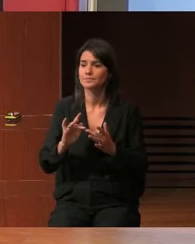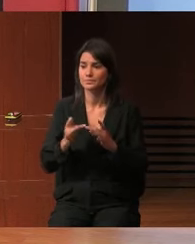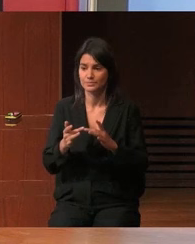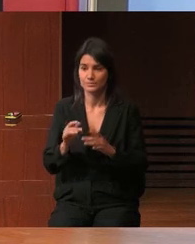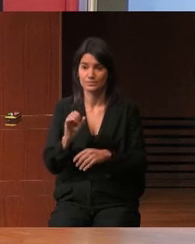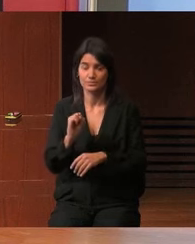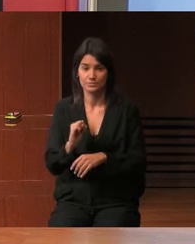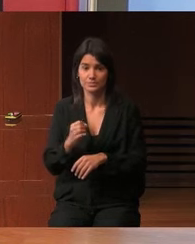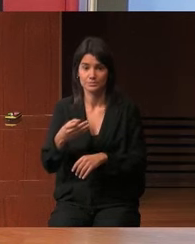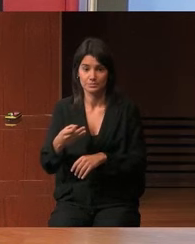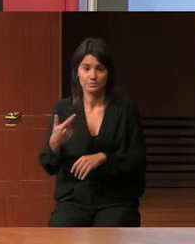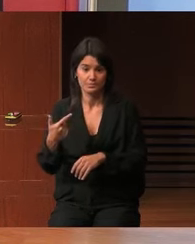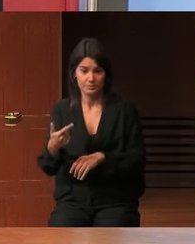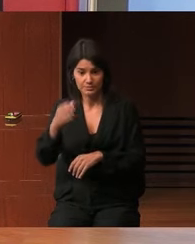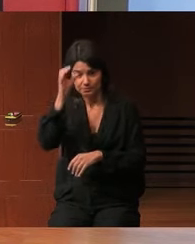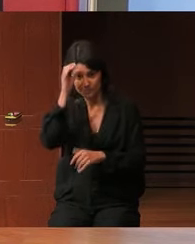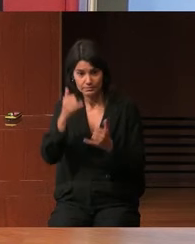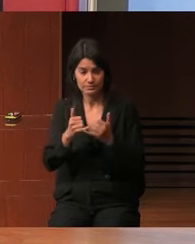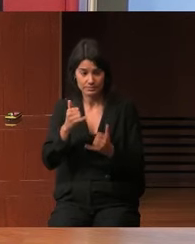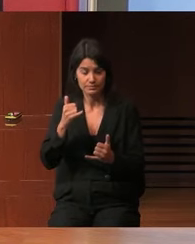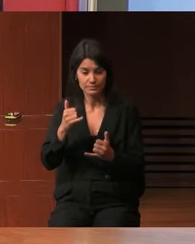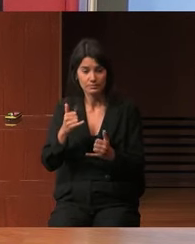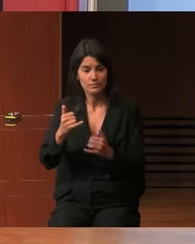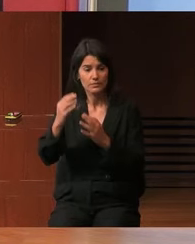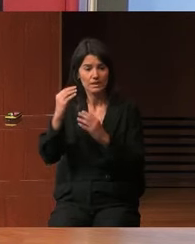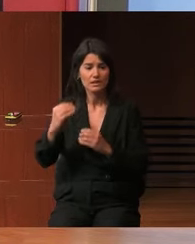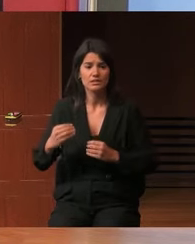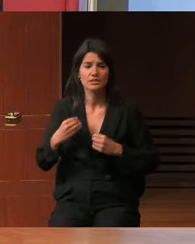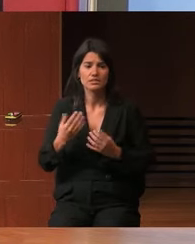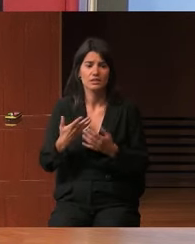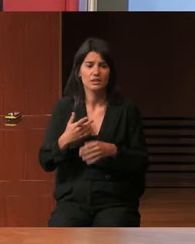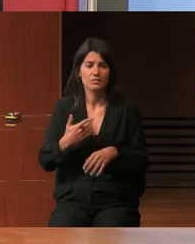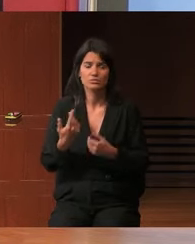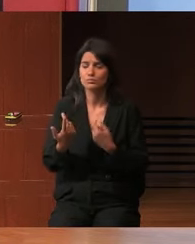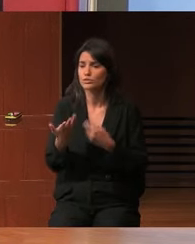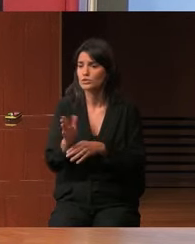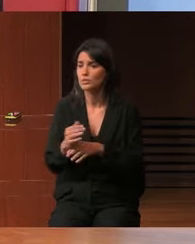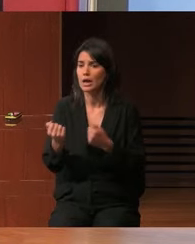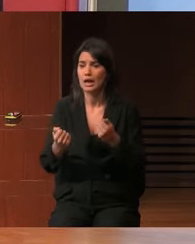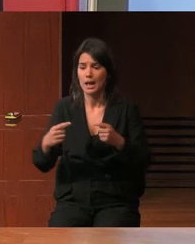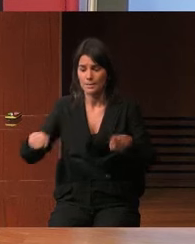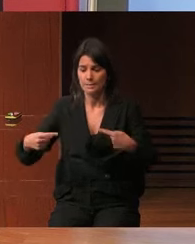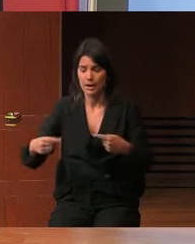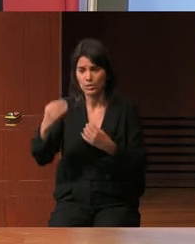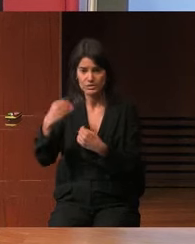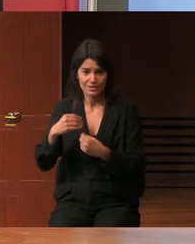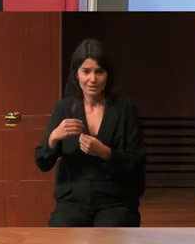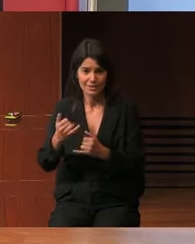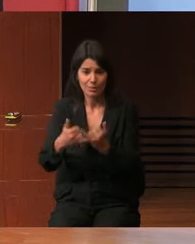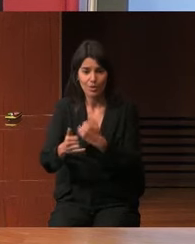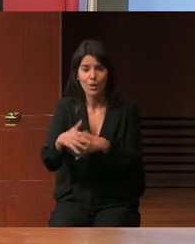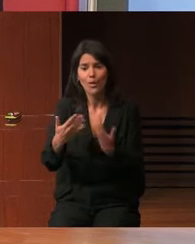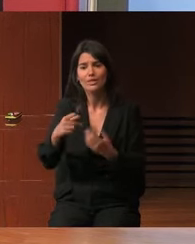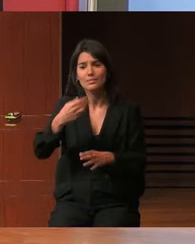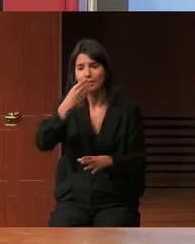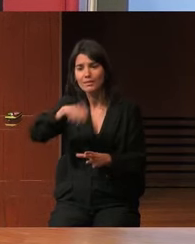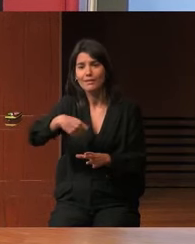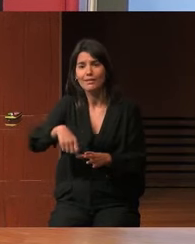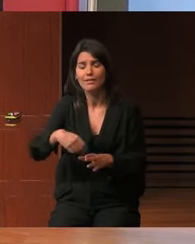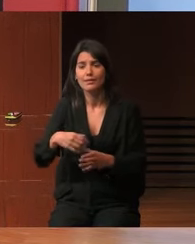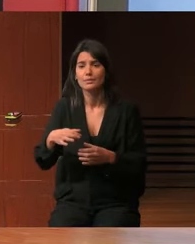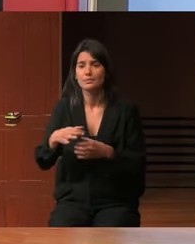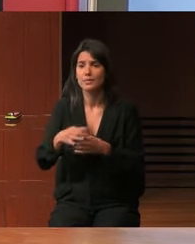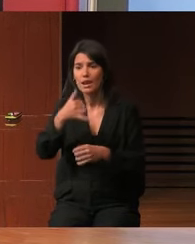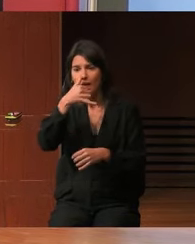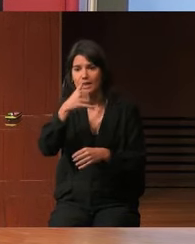O chat GPT, a inteligência artificial, ensina-nos, sei lá, a mudar um pneu de um automóvel ou ensina mesmo a fazer pastéis de nata. Mas não o faz